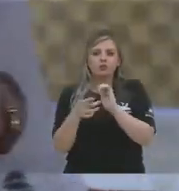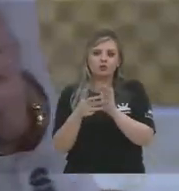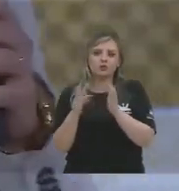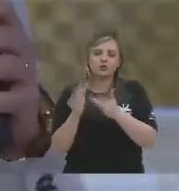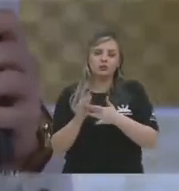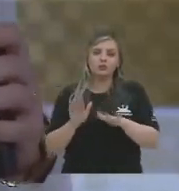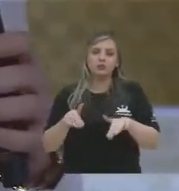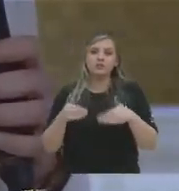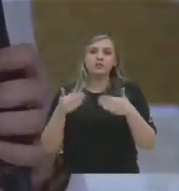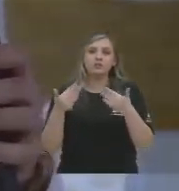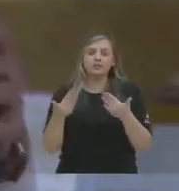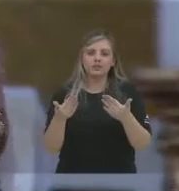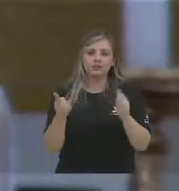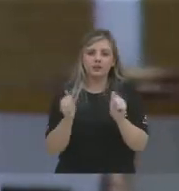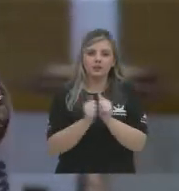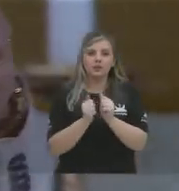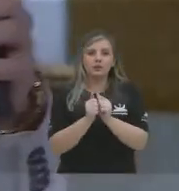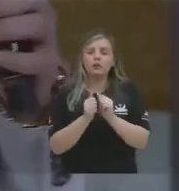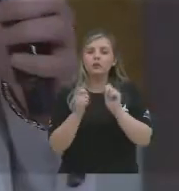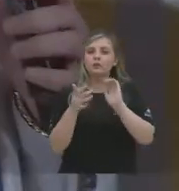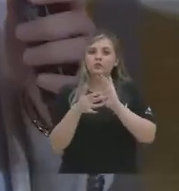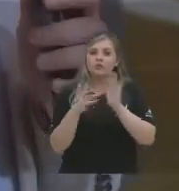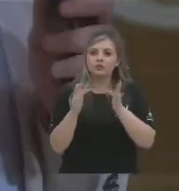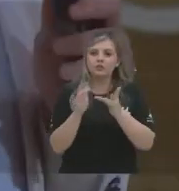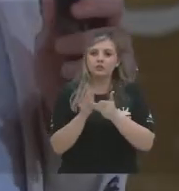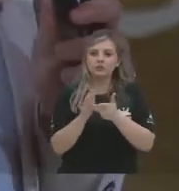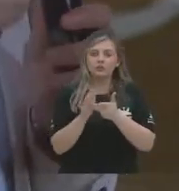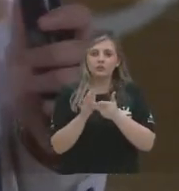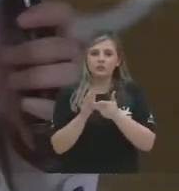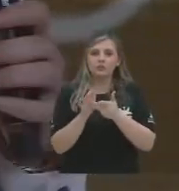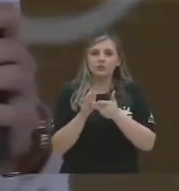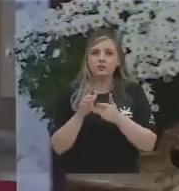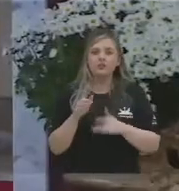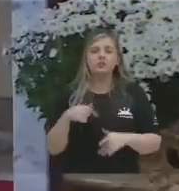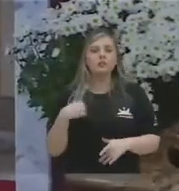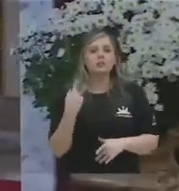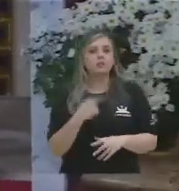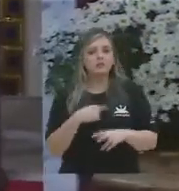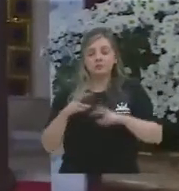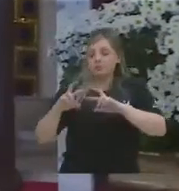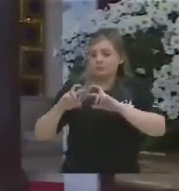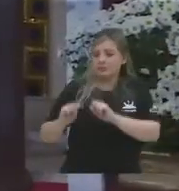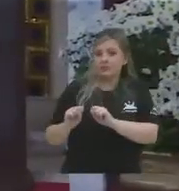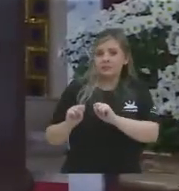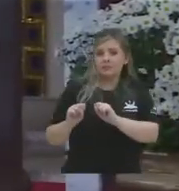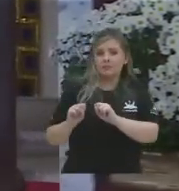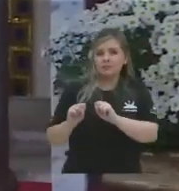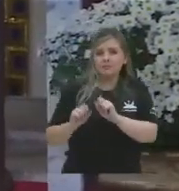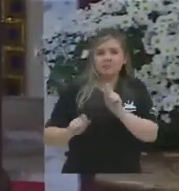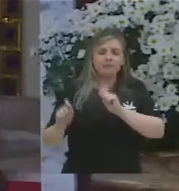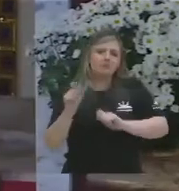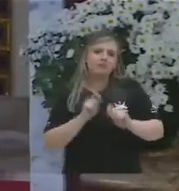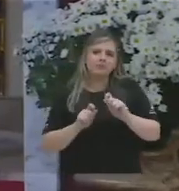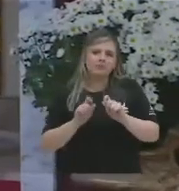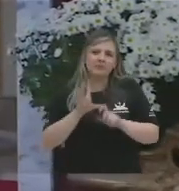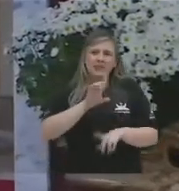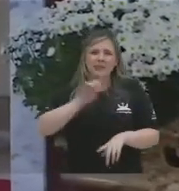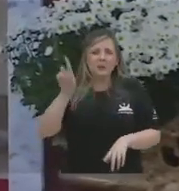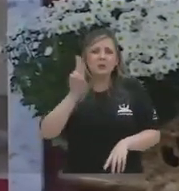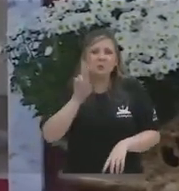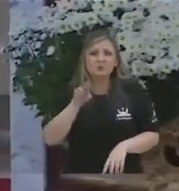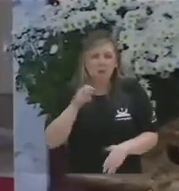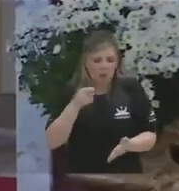Então, com Jesus, a gente vai percebendo que Deus nunca